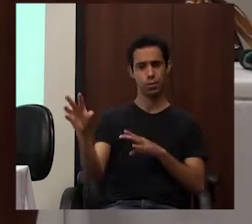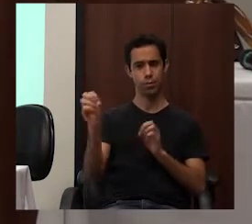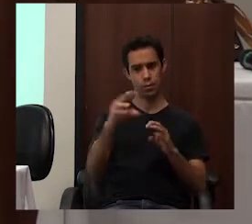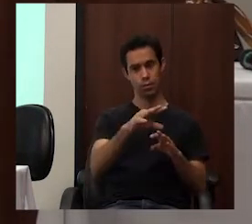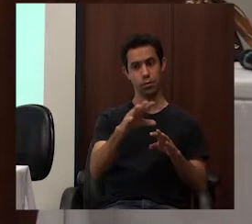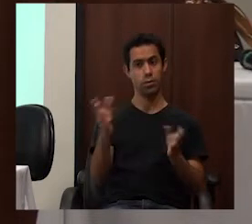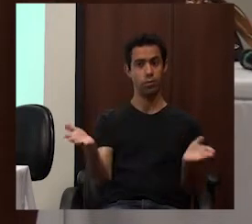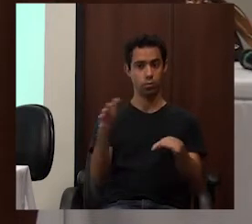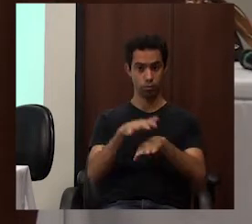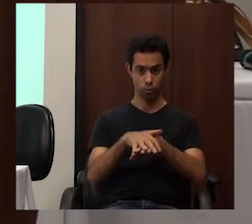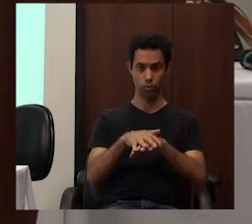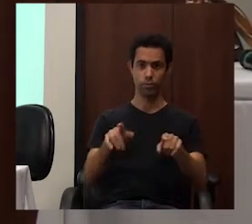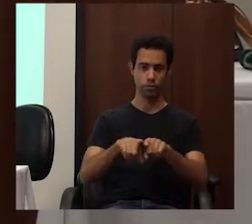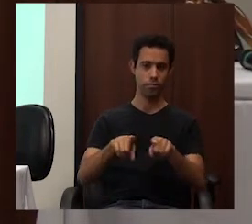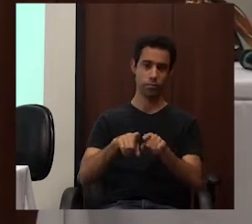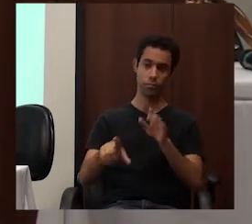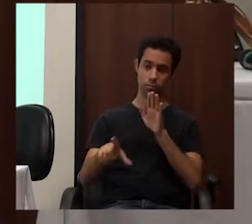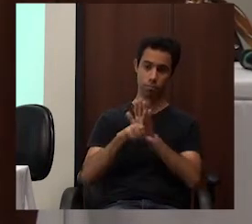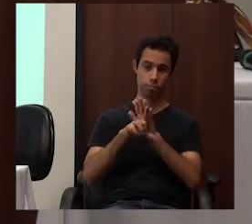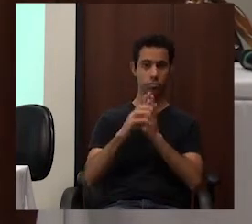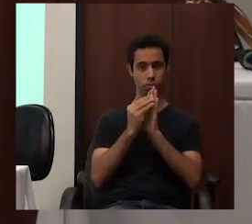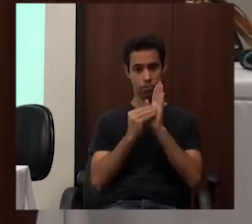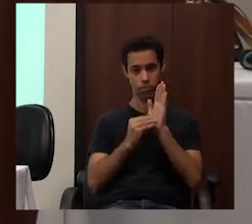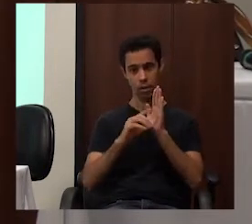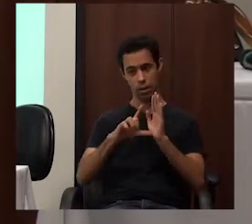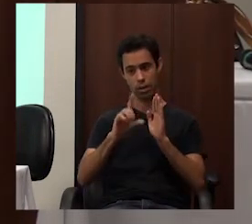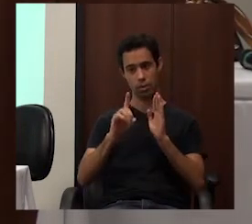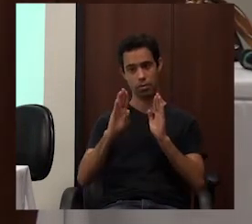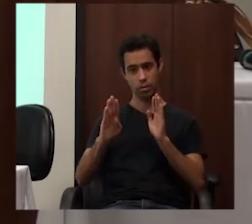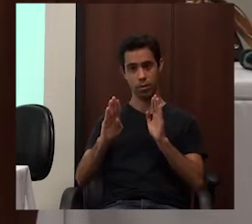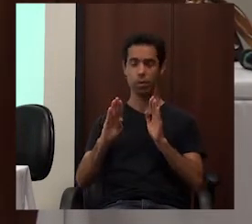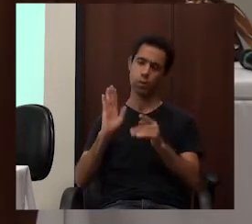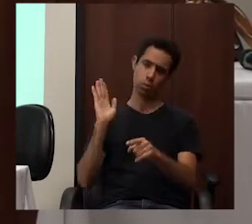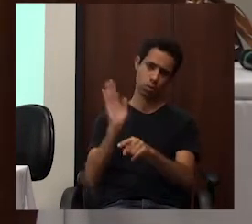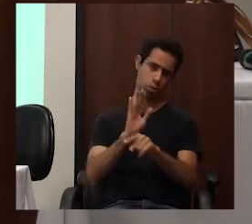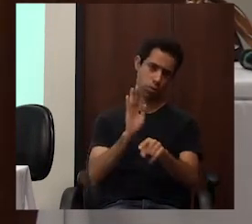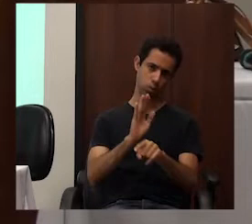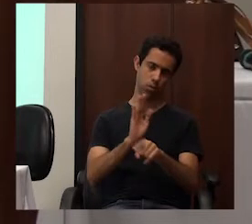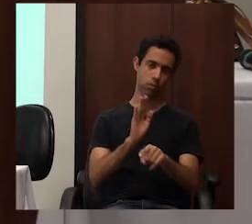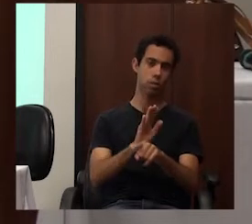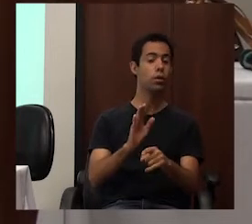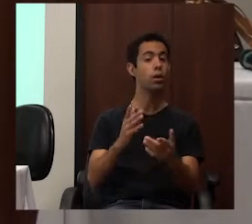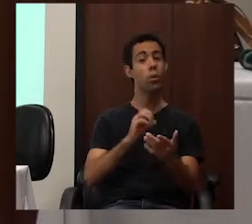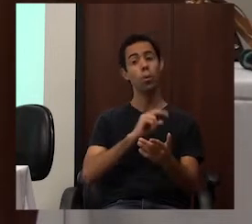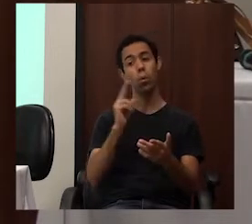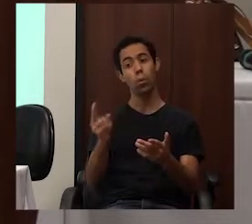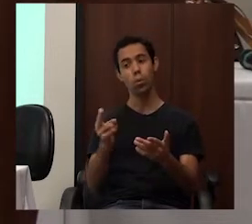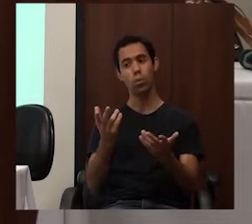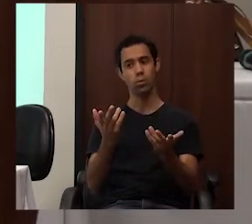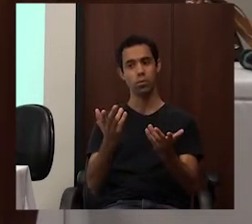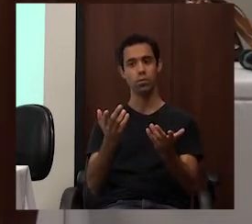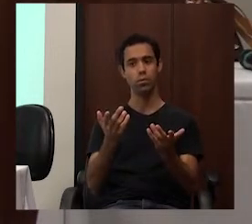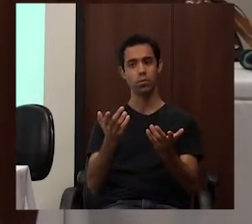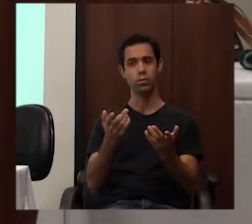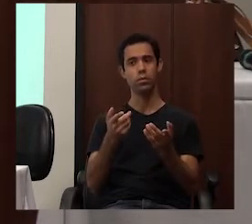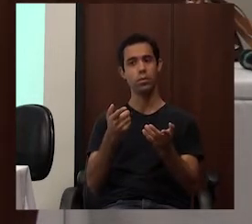inclusiva da forma como está prevista na lei. Lógico, com todos os apoios, com toda a assistência, né? Isso que deveria ser pressionado,